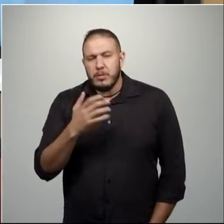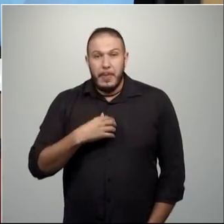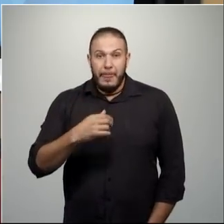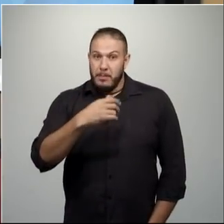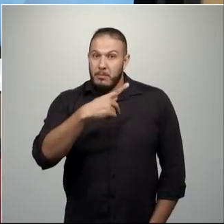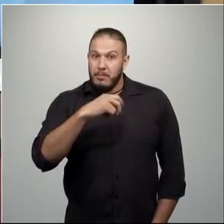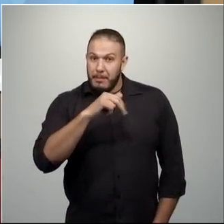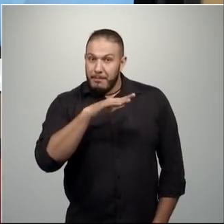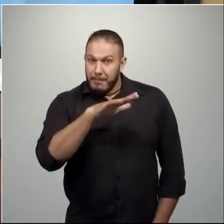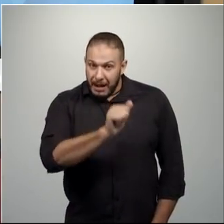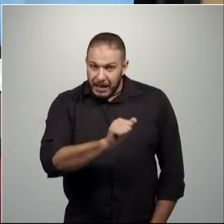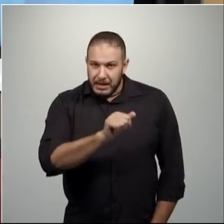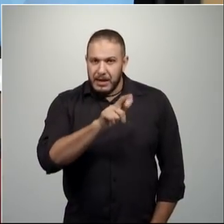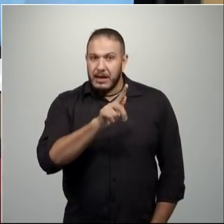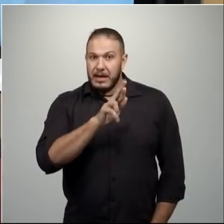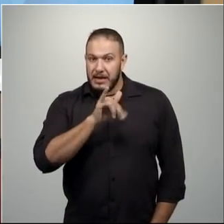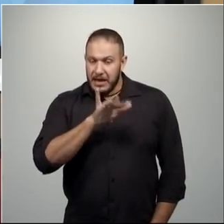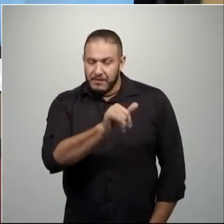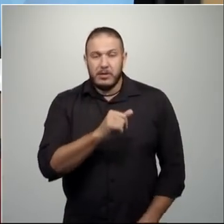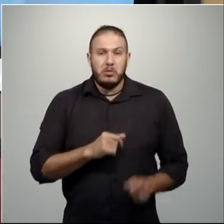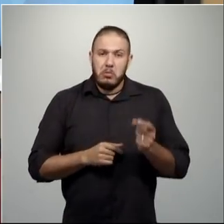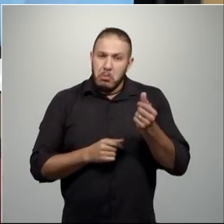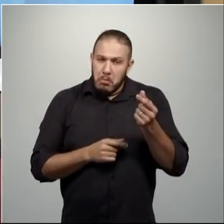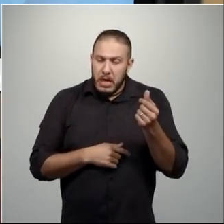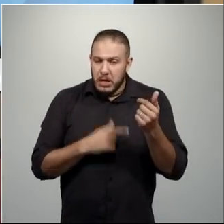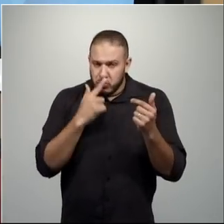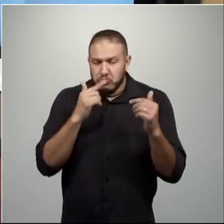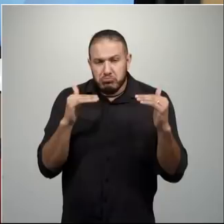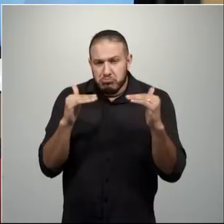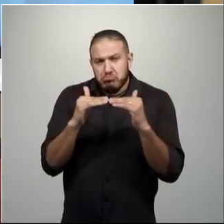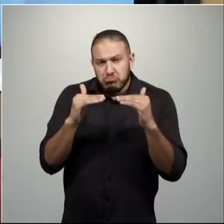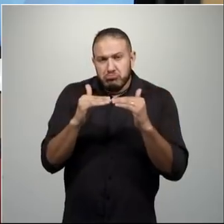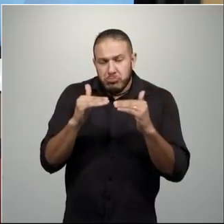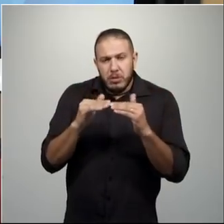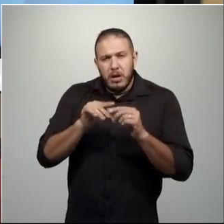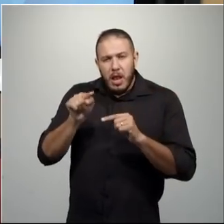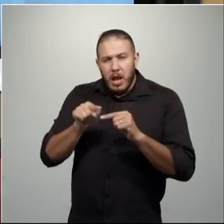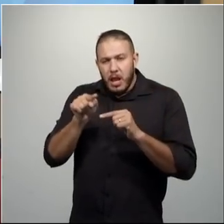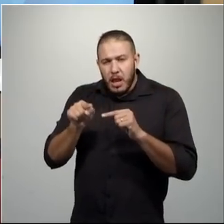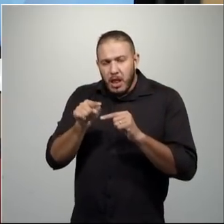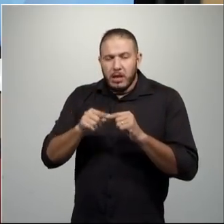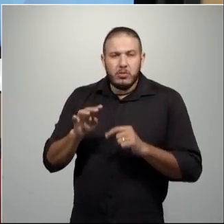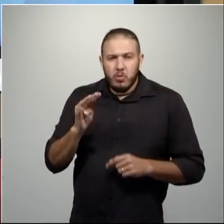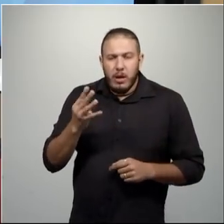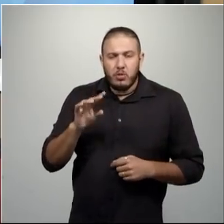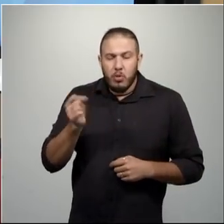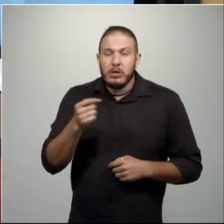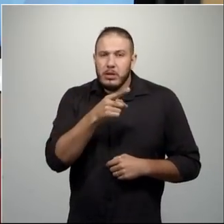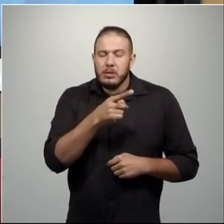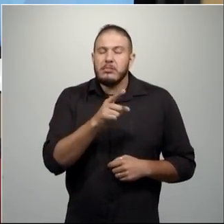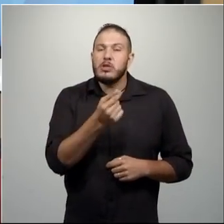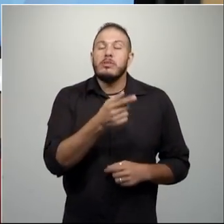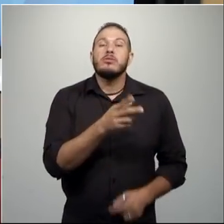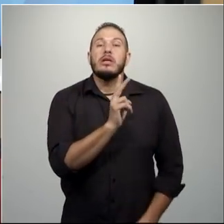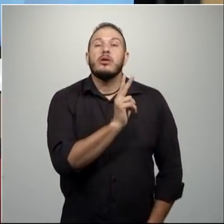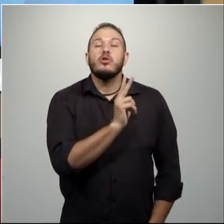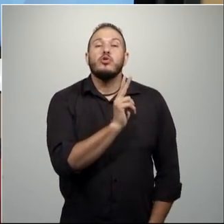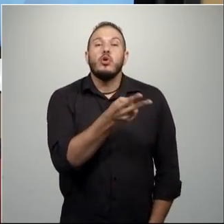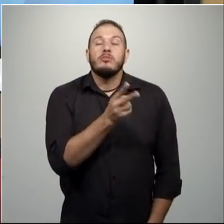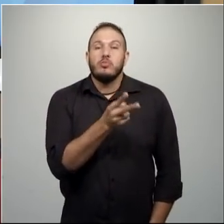por um preço compatível com esse um processador com 48 núcleos têm da ordem de 2 mil núcleos